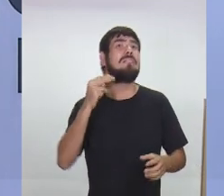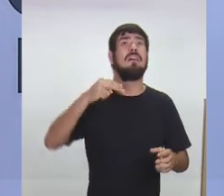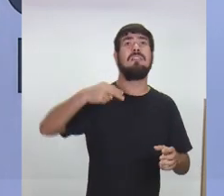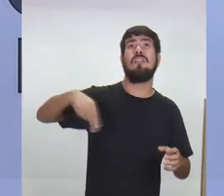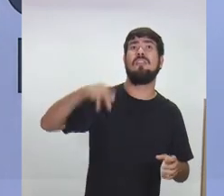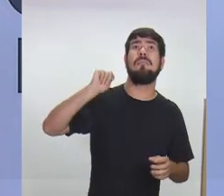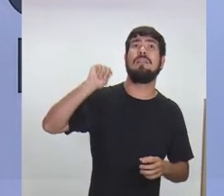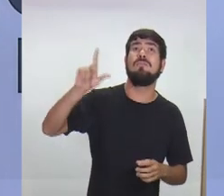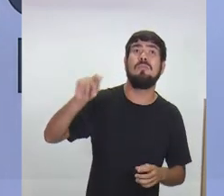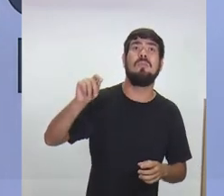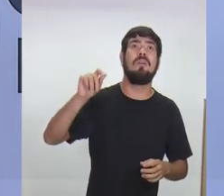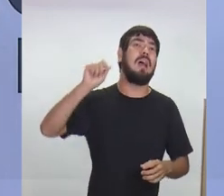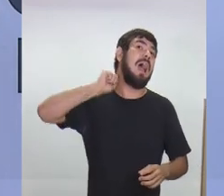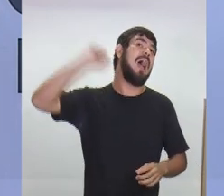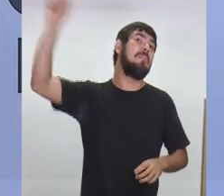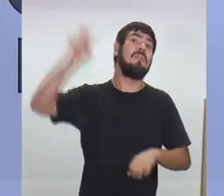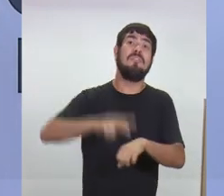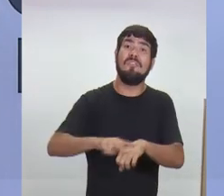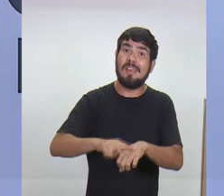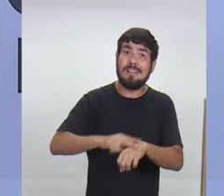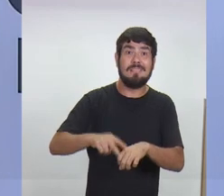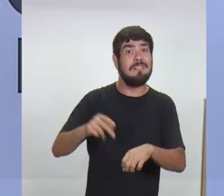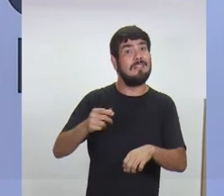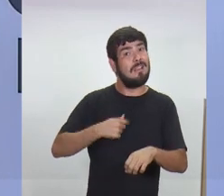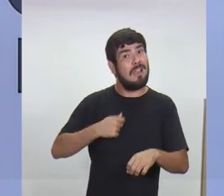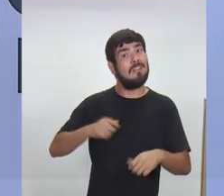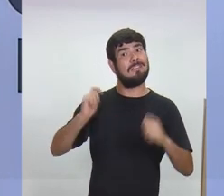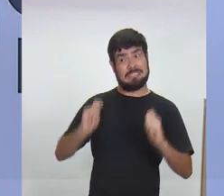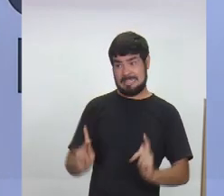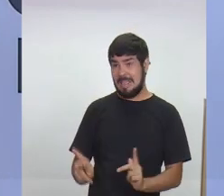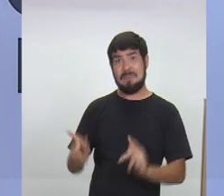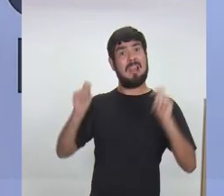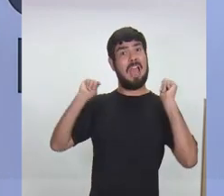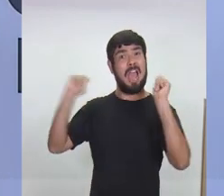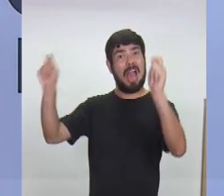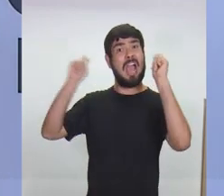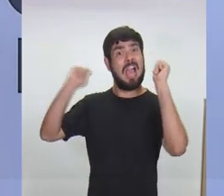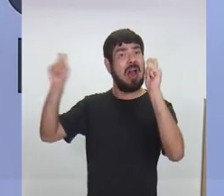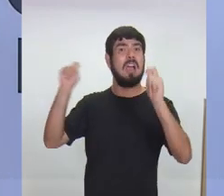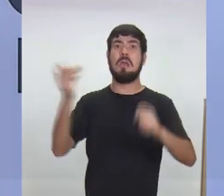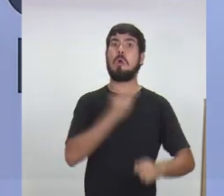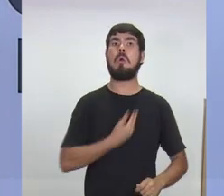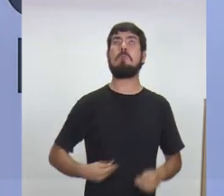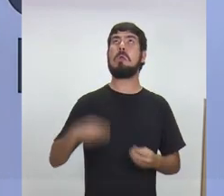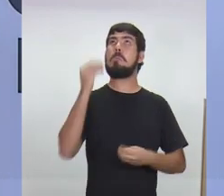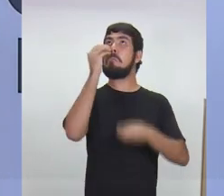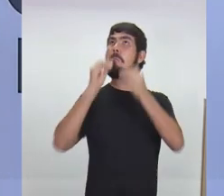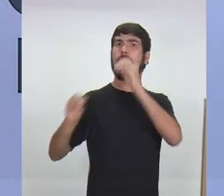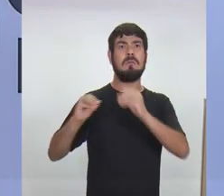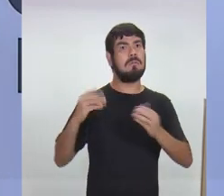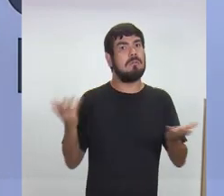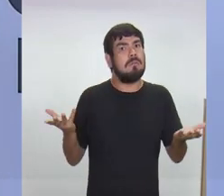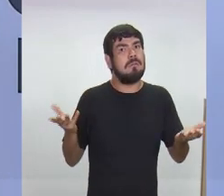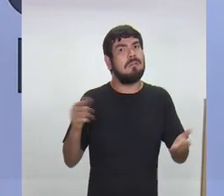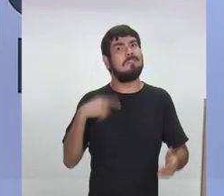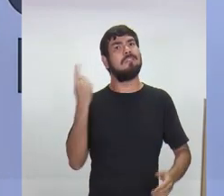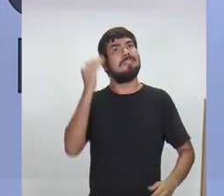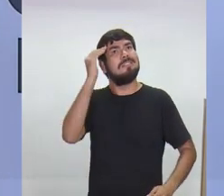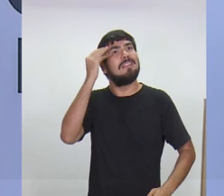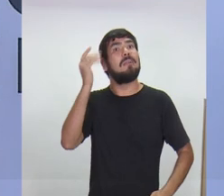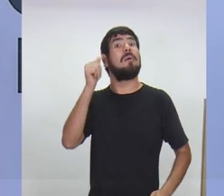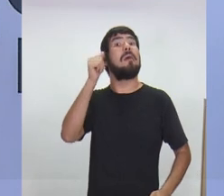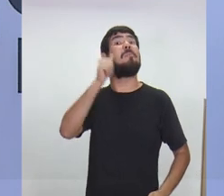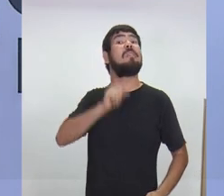bioverde as campanhas que eram pra governo está fazendo e nós fizemos na ausência dele porque também nós entendemos que para a mulher